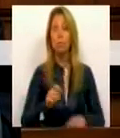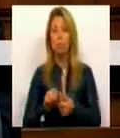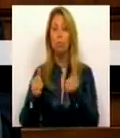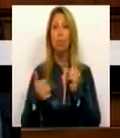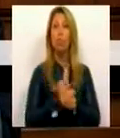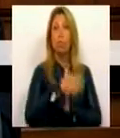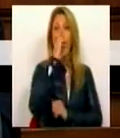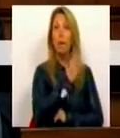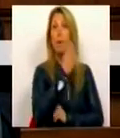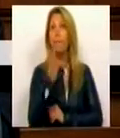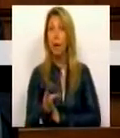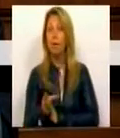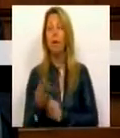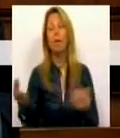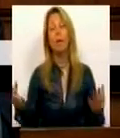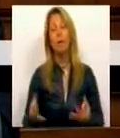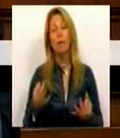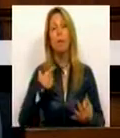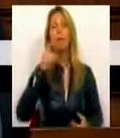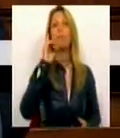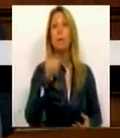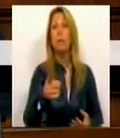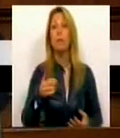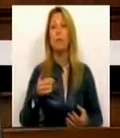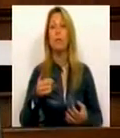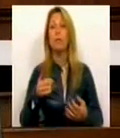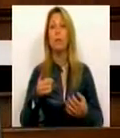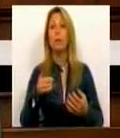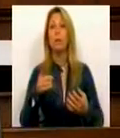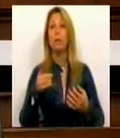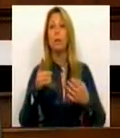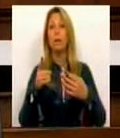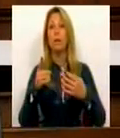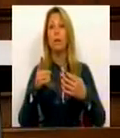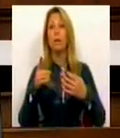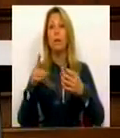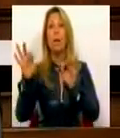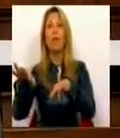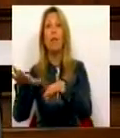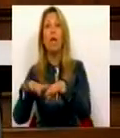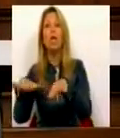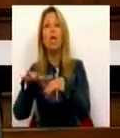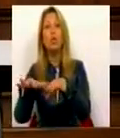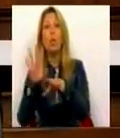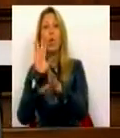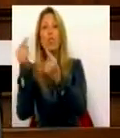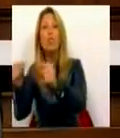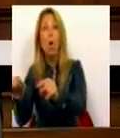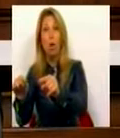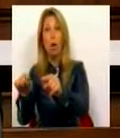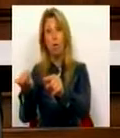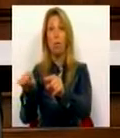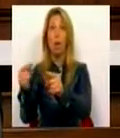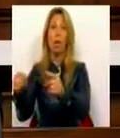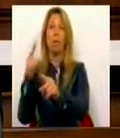modificar procedimentos, vai ser obrigada a sair de uma zona de conforto que essencialmente mantinha desde a sua